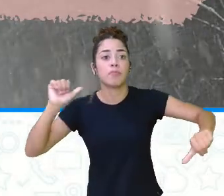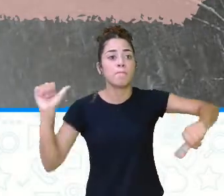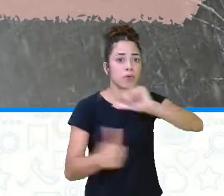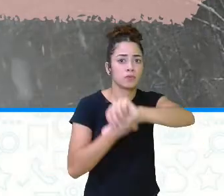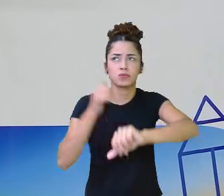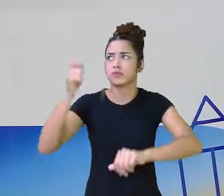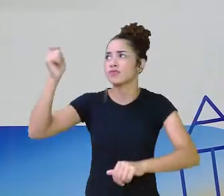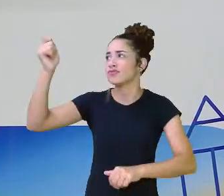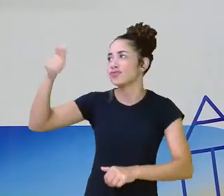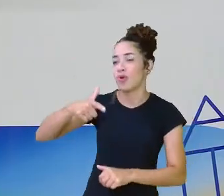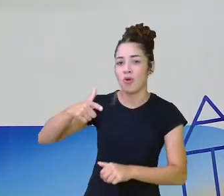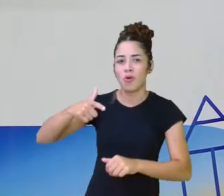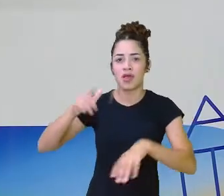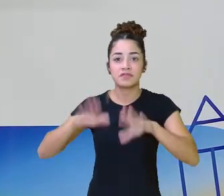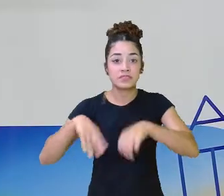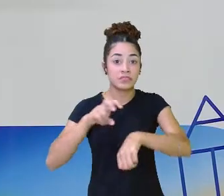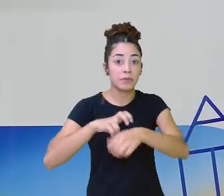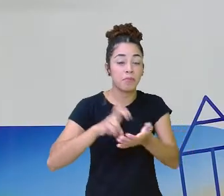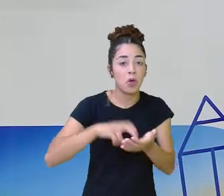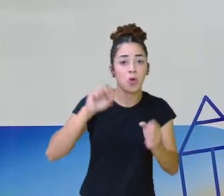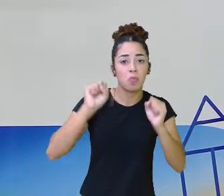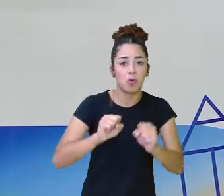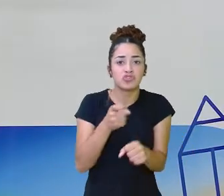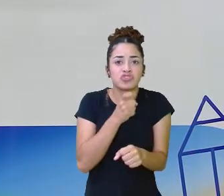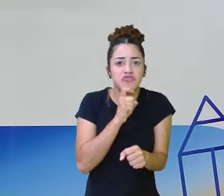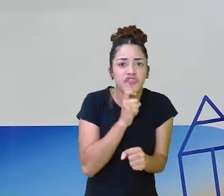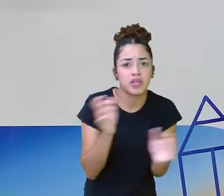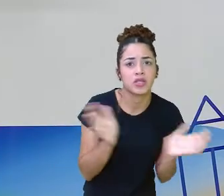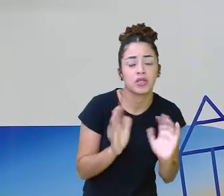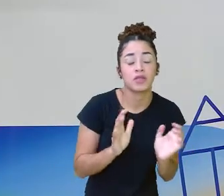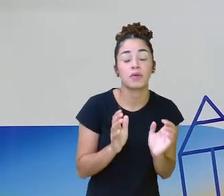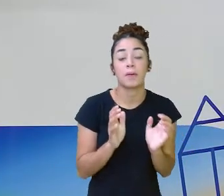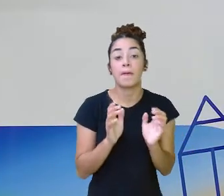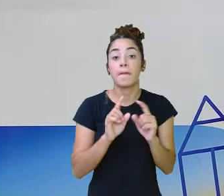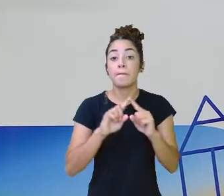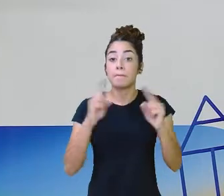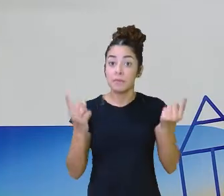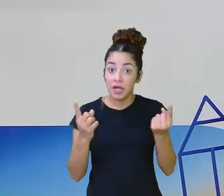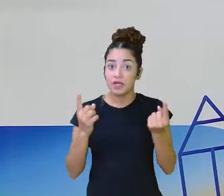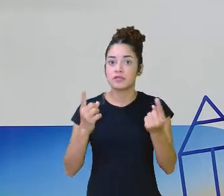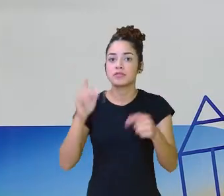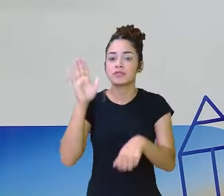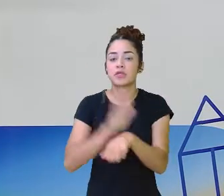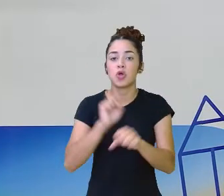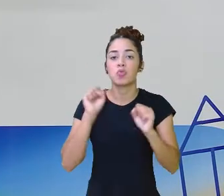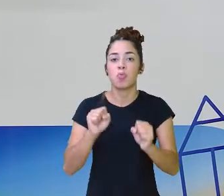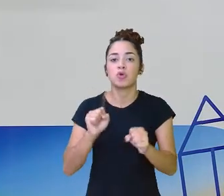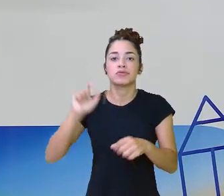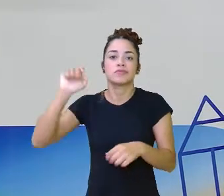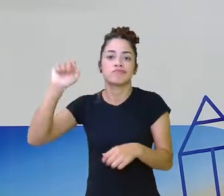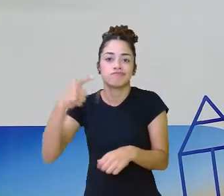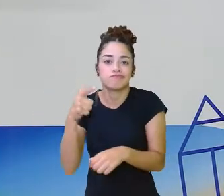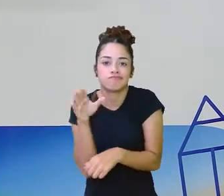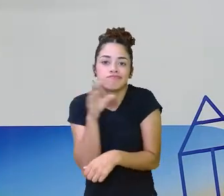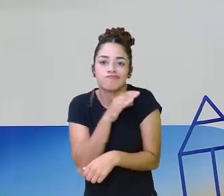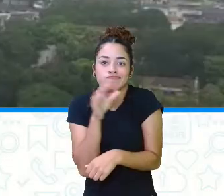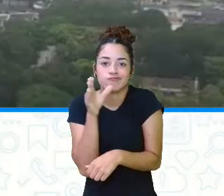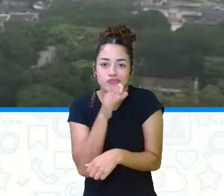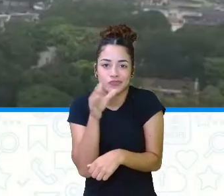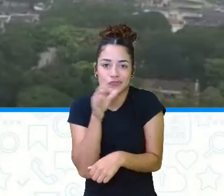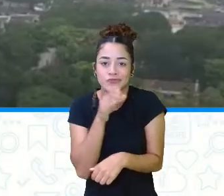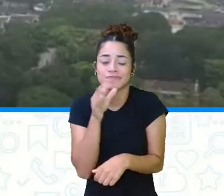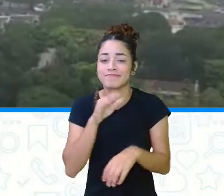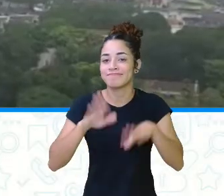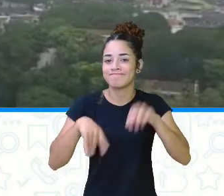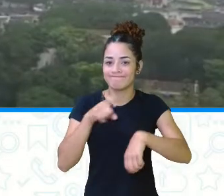Pela manhã pode estar frio, mas à tarde pode estar calor. Tempo é da temperatura atual, tá certo? Como a gente está vendo